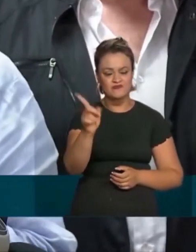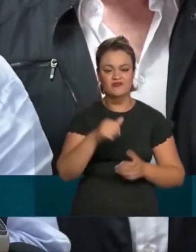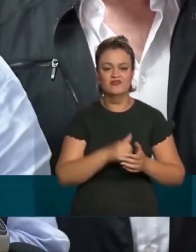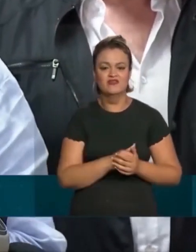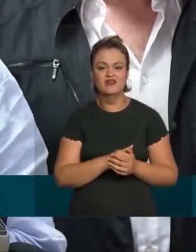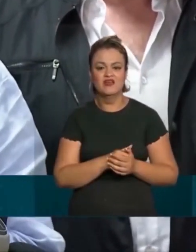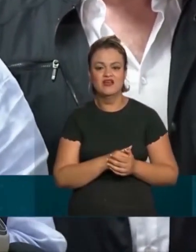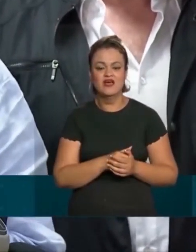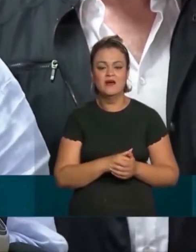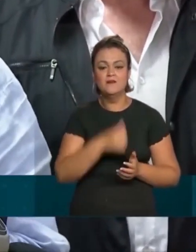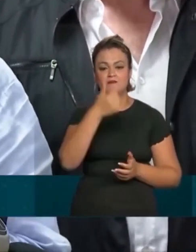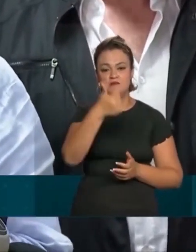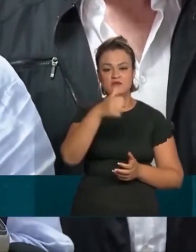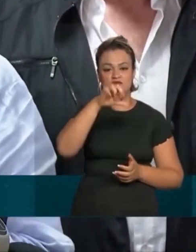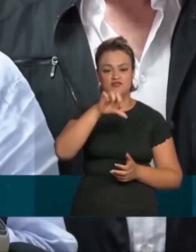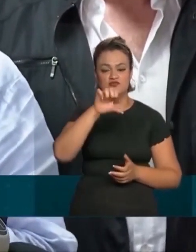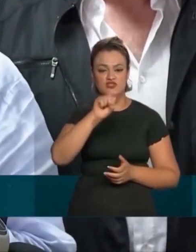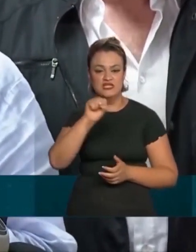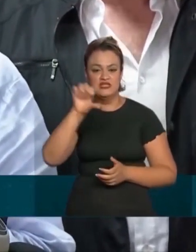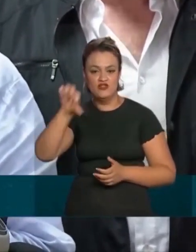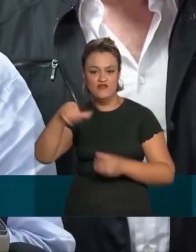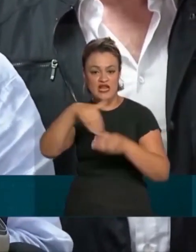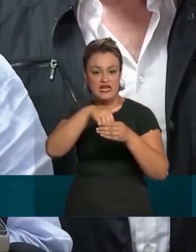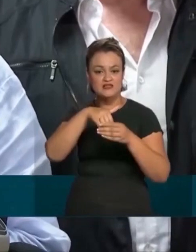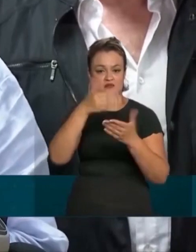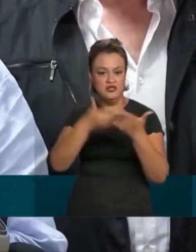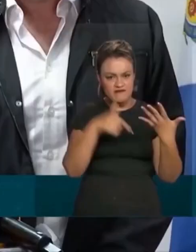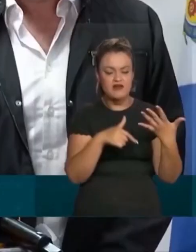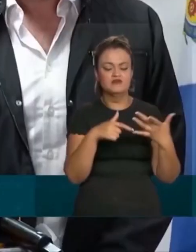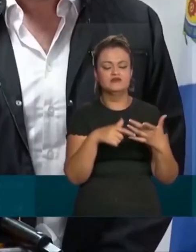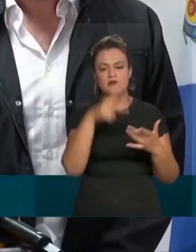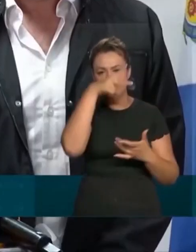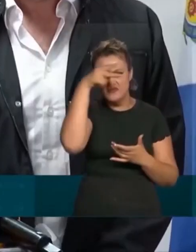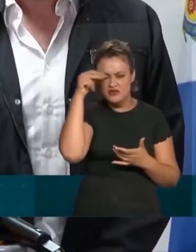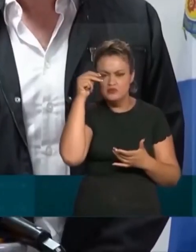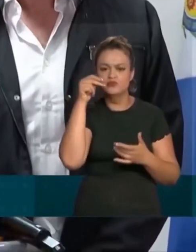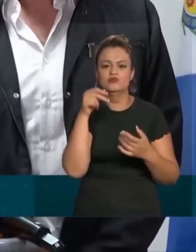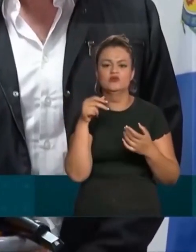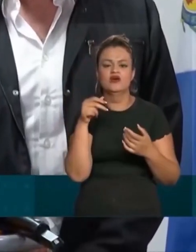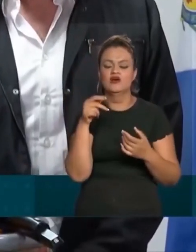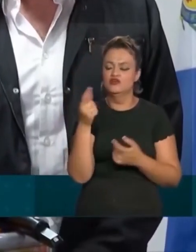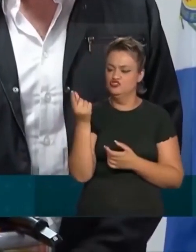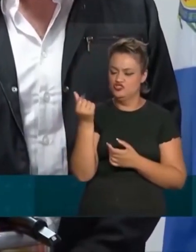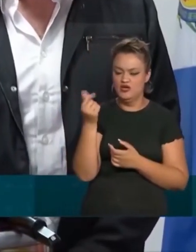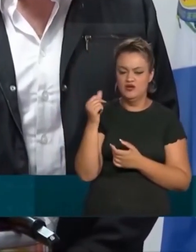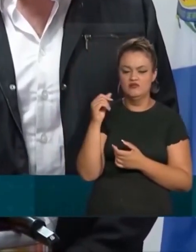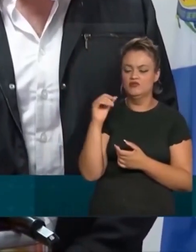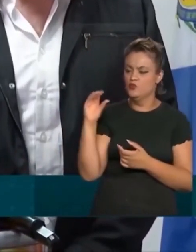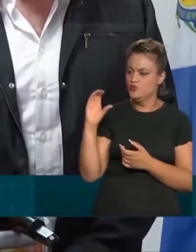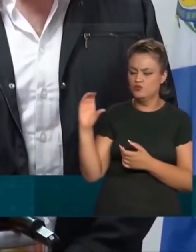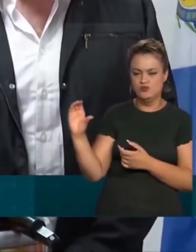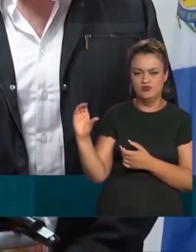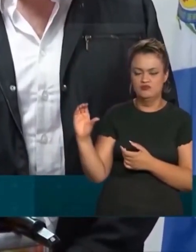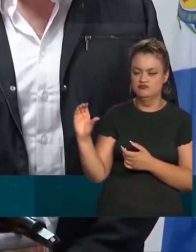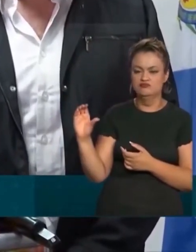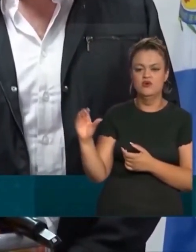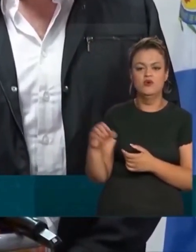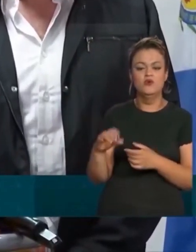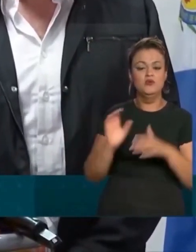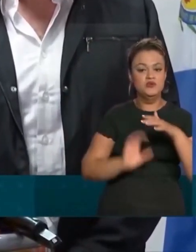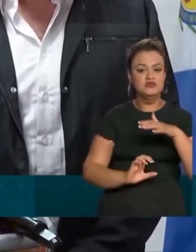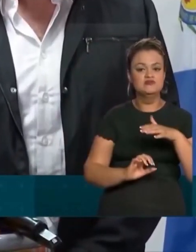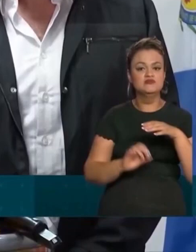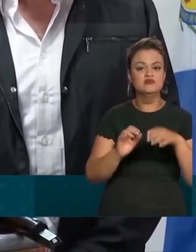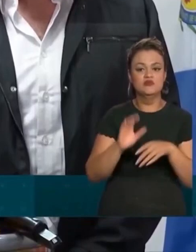depredaram as sedes dos três poderes em Brasília. O decreto foi assinado por Lula no próprio domingo, mas